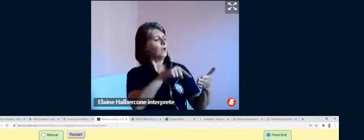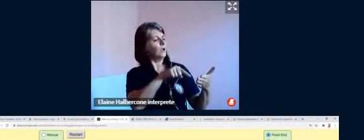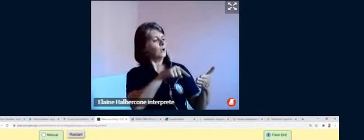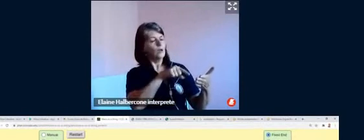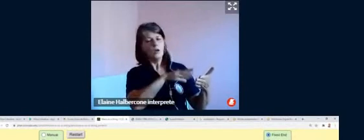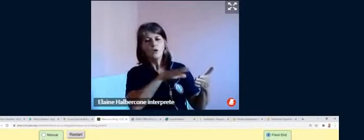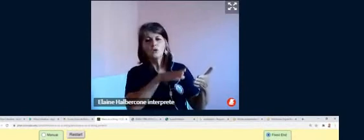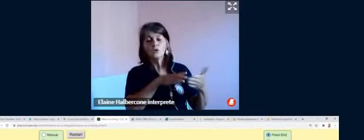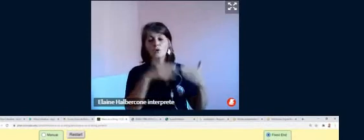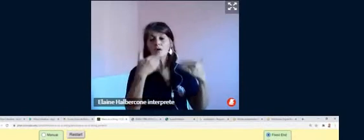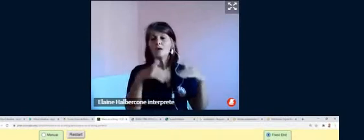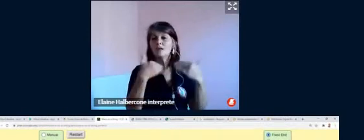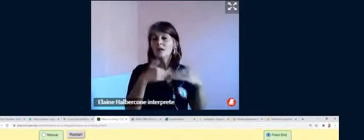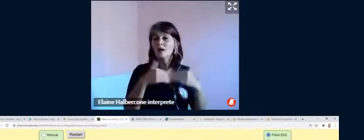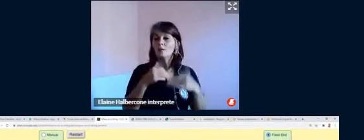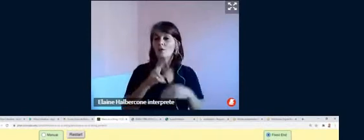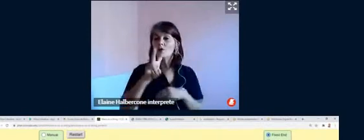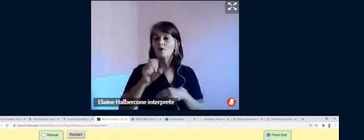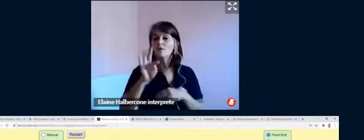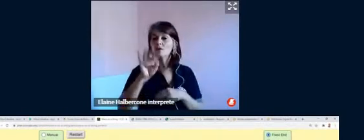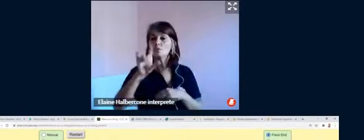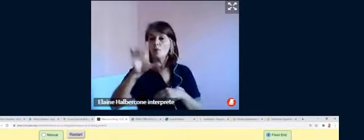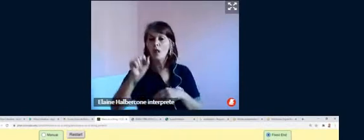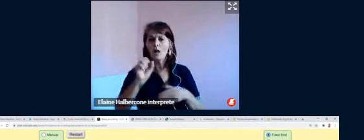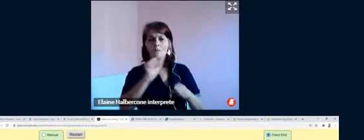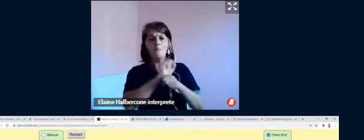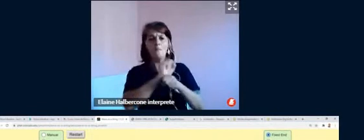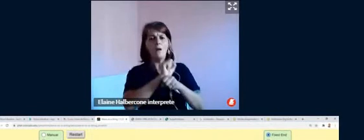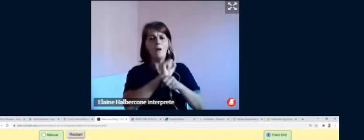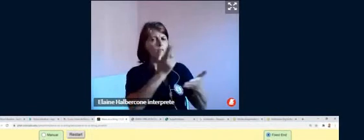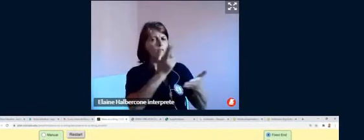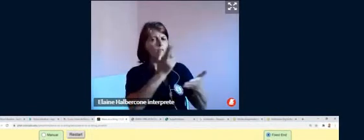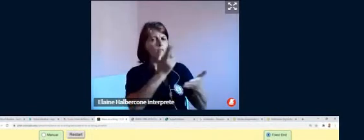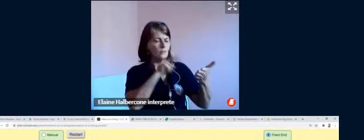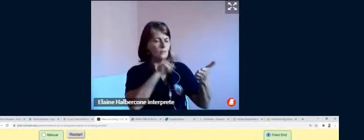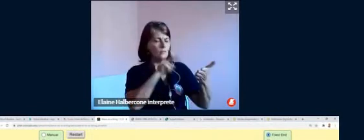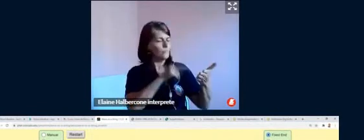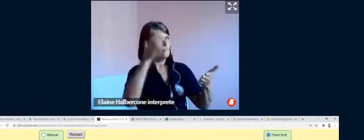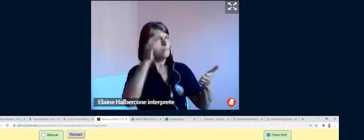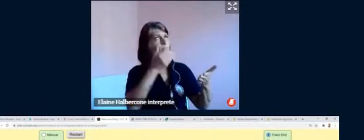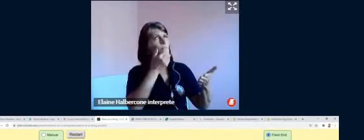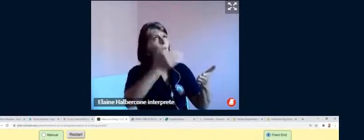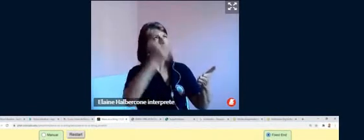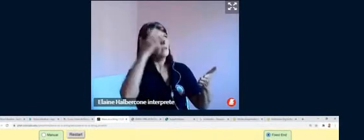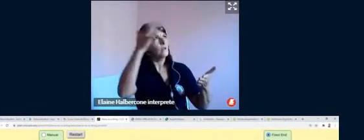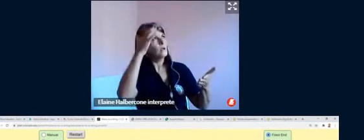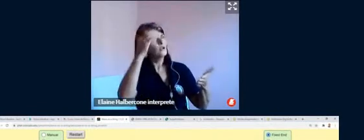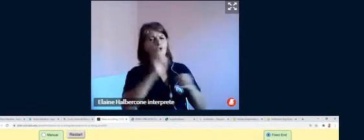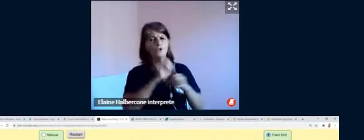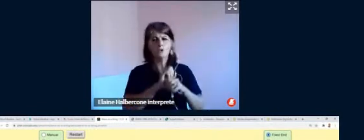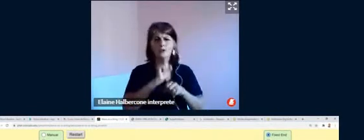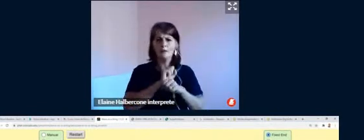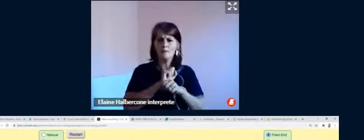Na prova dos vestibulares também vem com imagens congeladas. E pede para você imaginar. Eu dei uma pausa